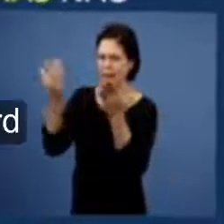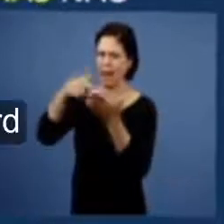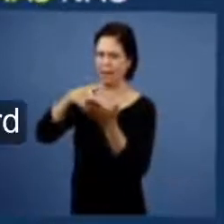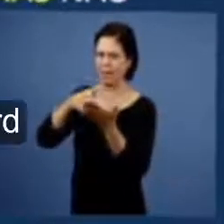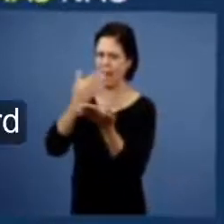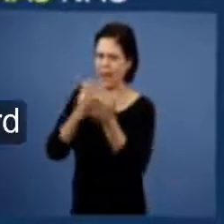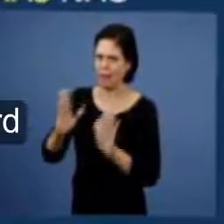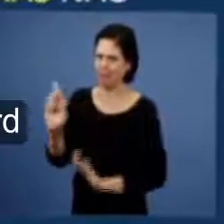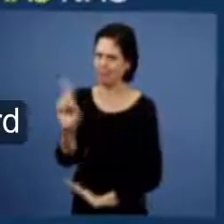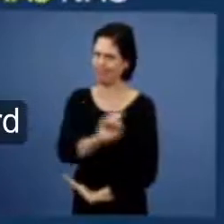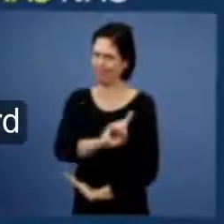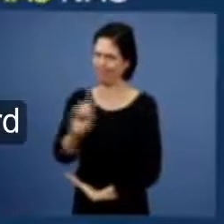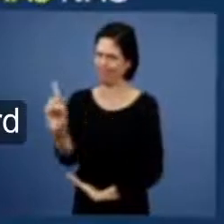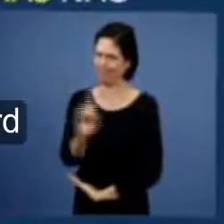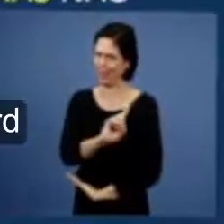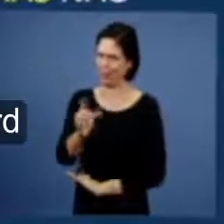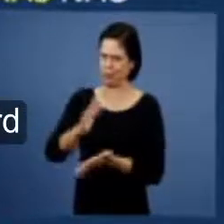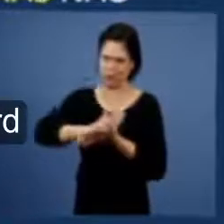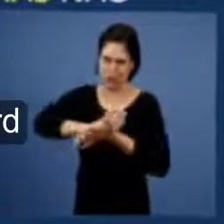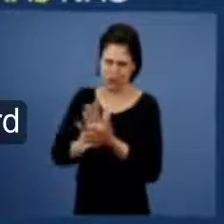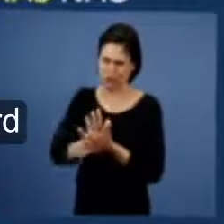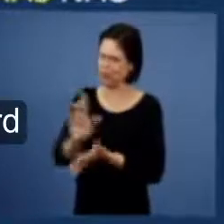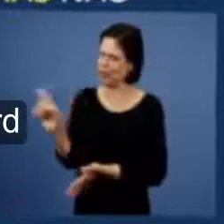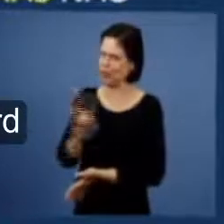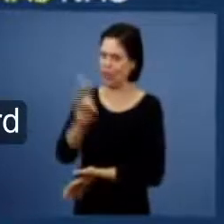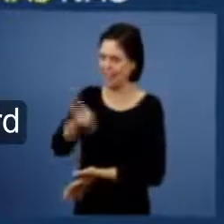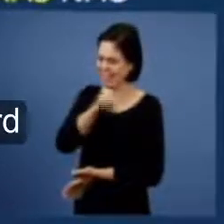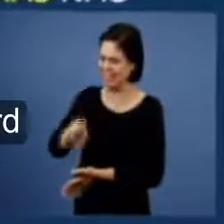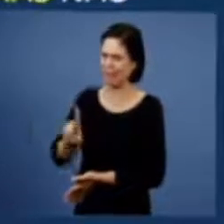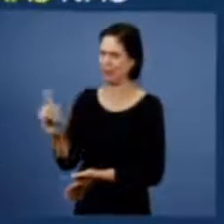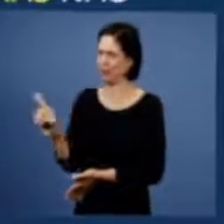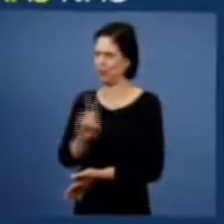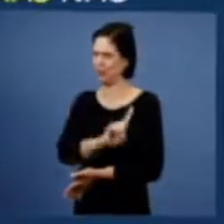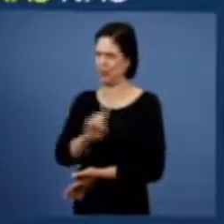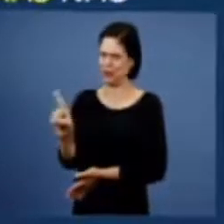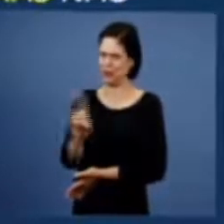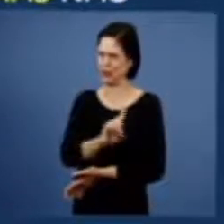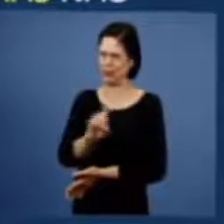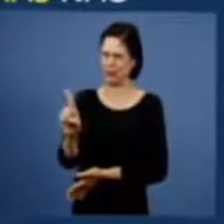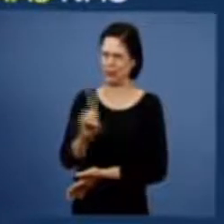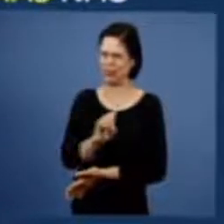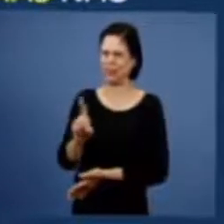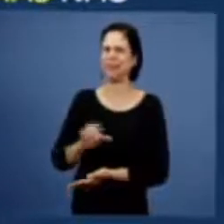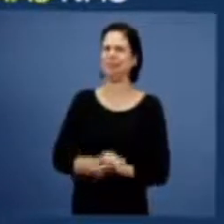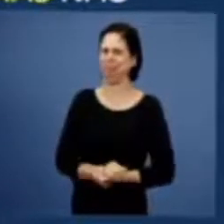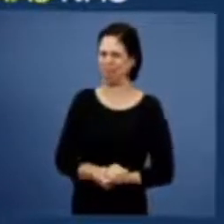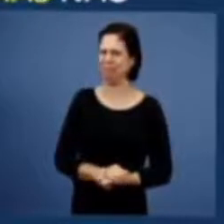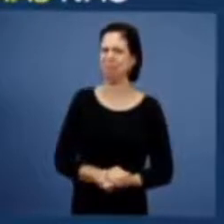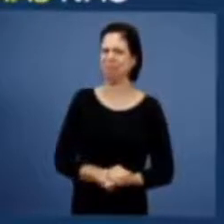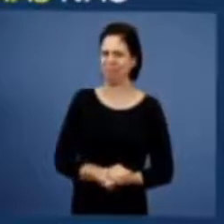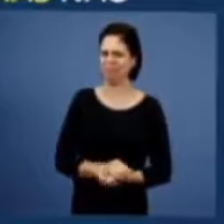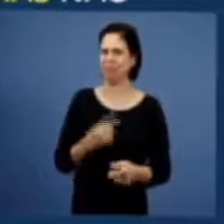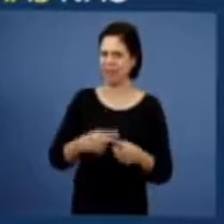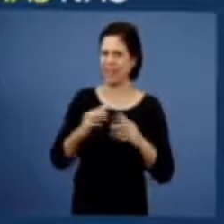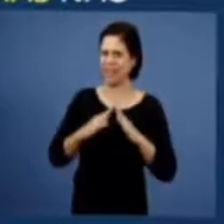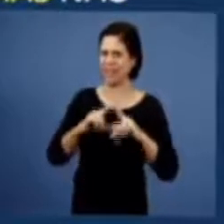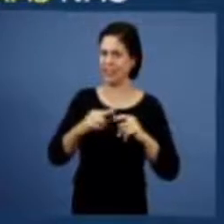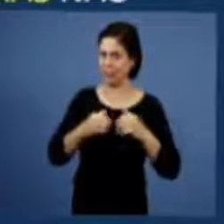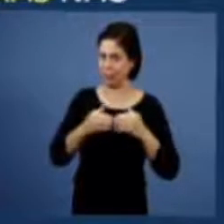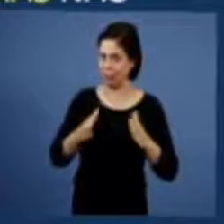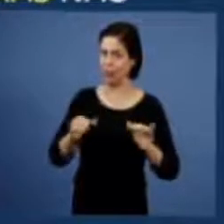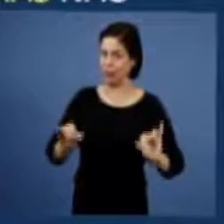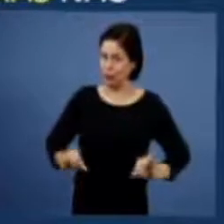passar então, não conseguiu destruir, nem anular, a palavra bíblica apesar de toda sorte de perseguição,